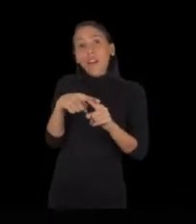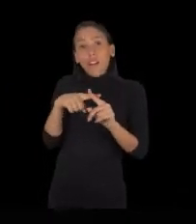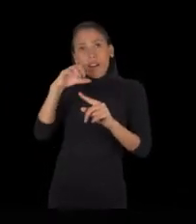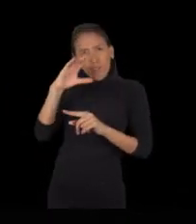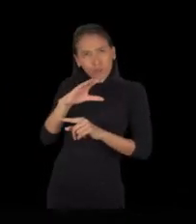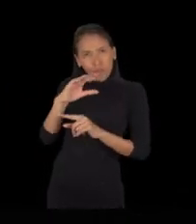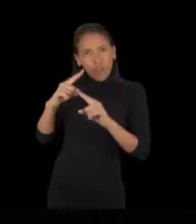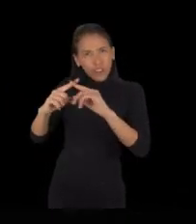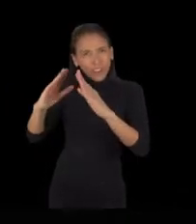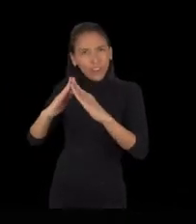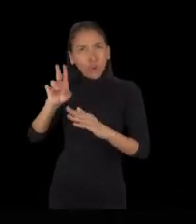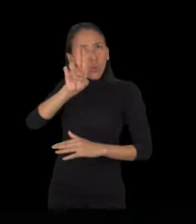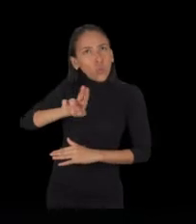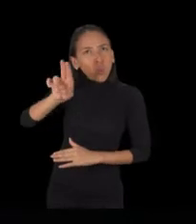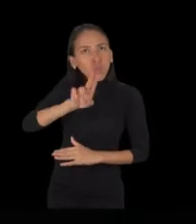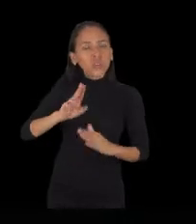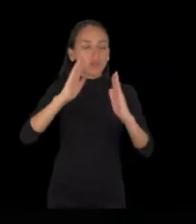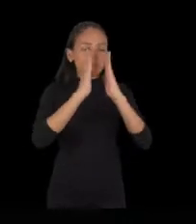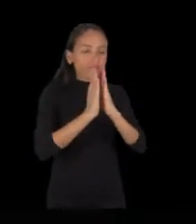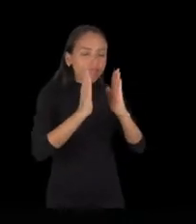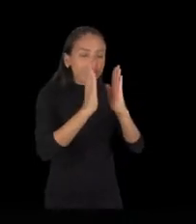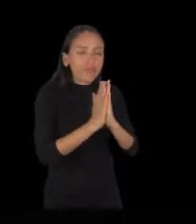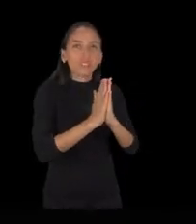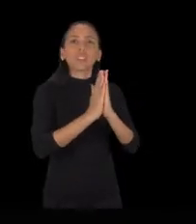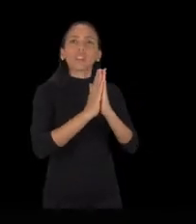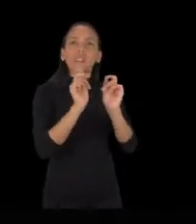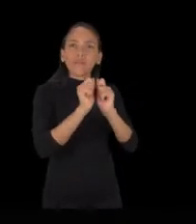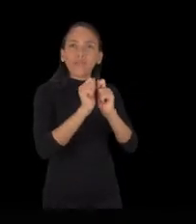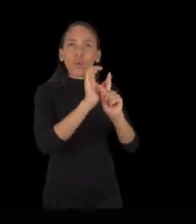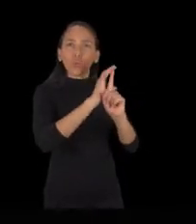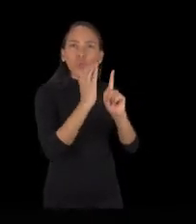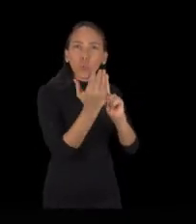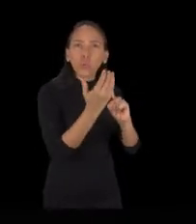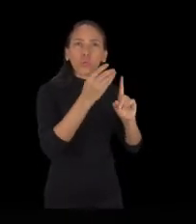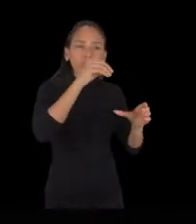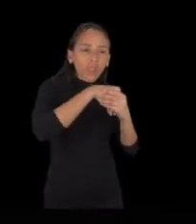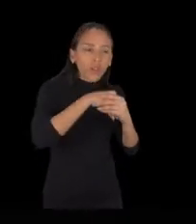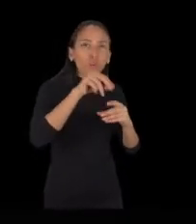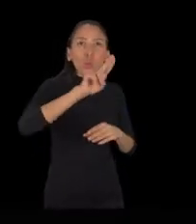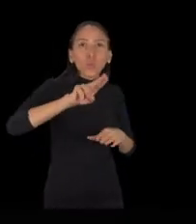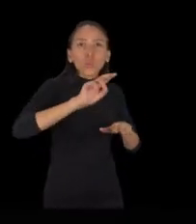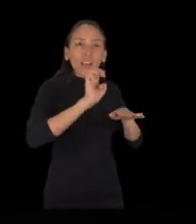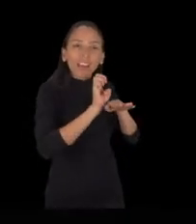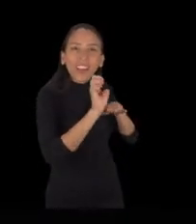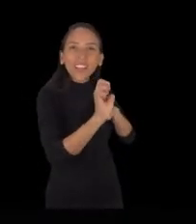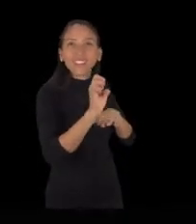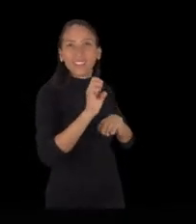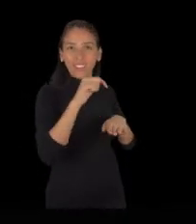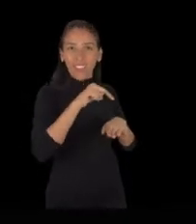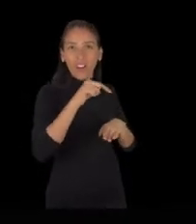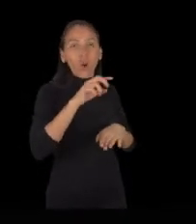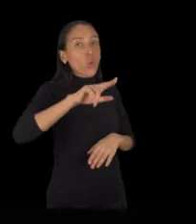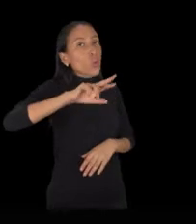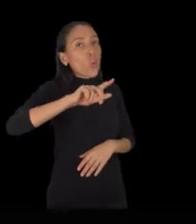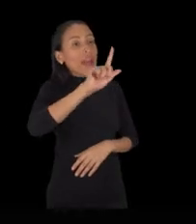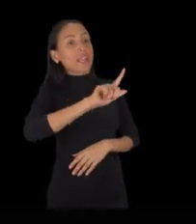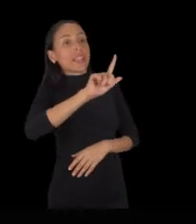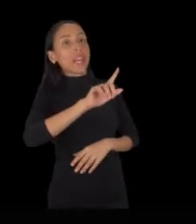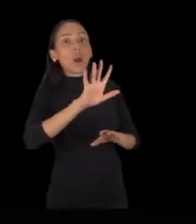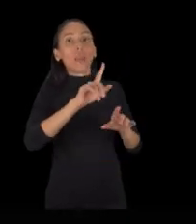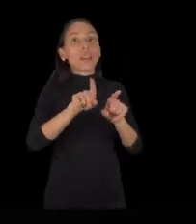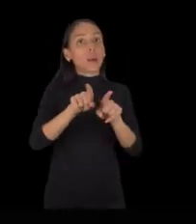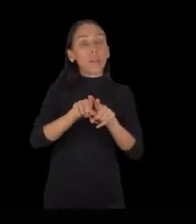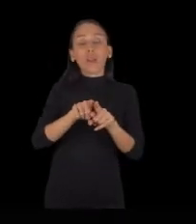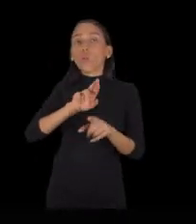no seu culto, nas missas, que é o latim eclesiástico, não é bem o latim literário, mas também não é o latim vulgar de